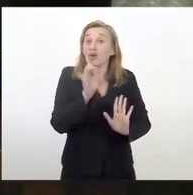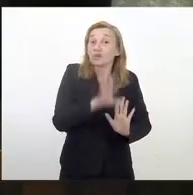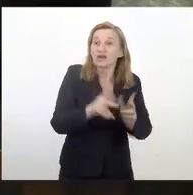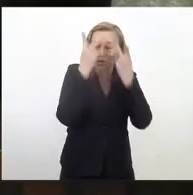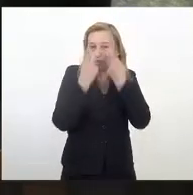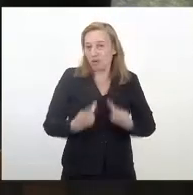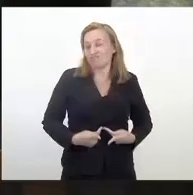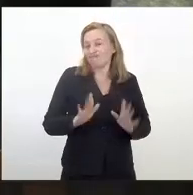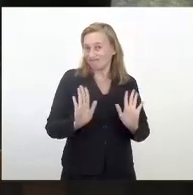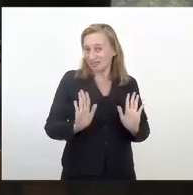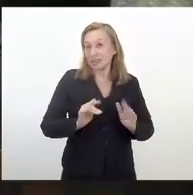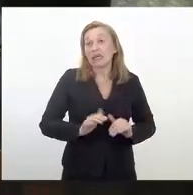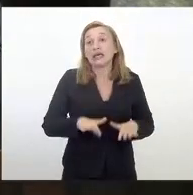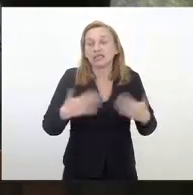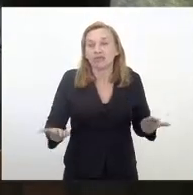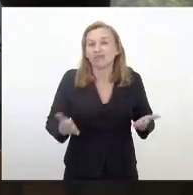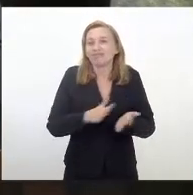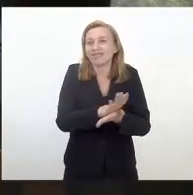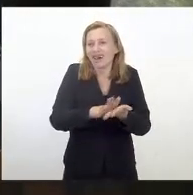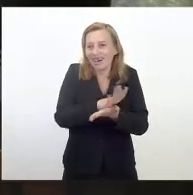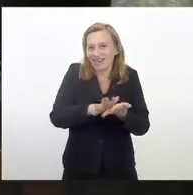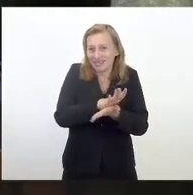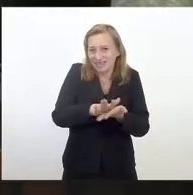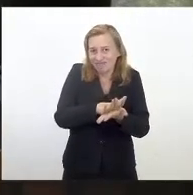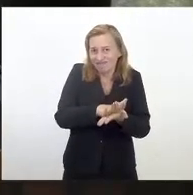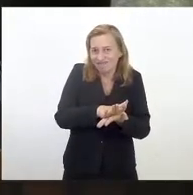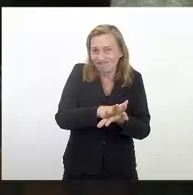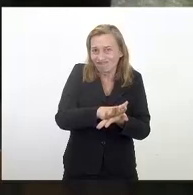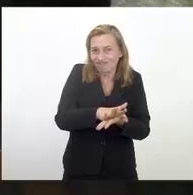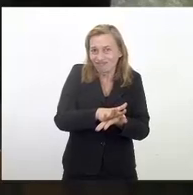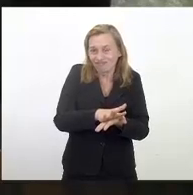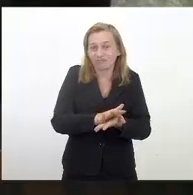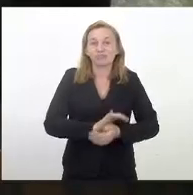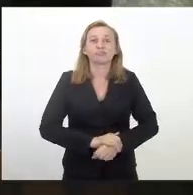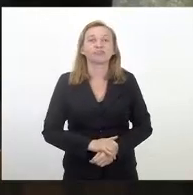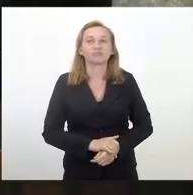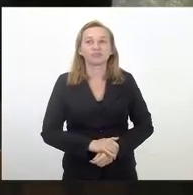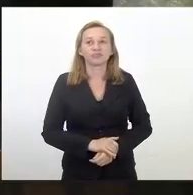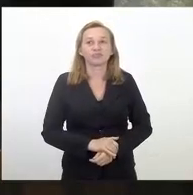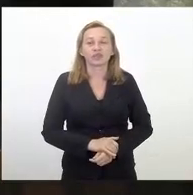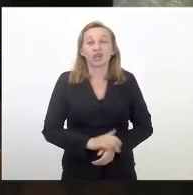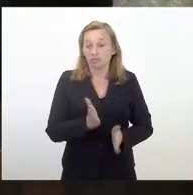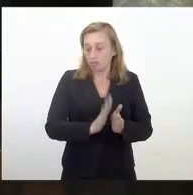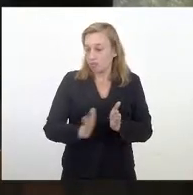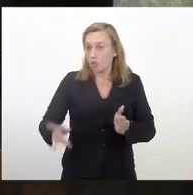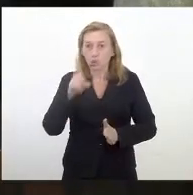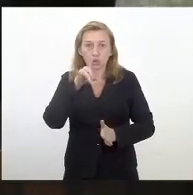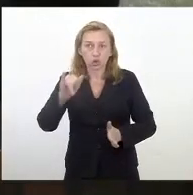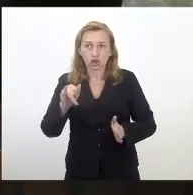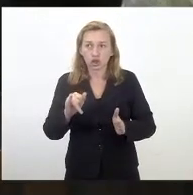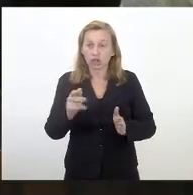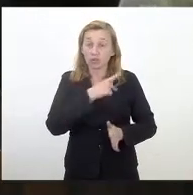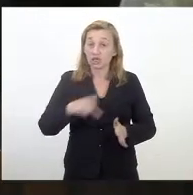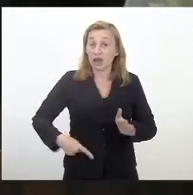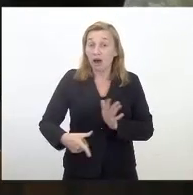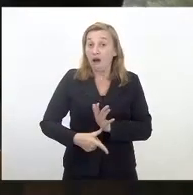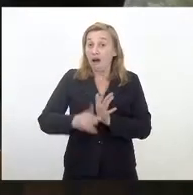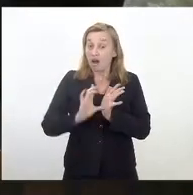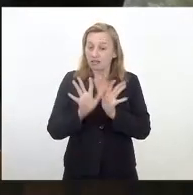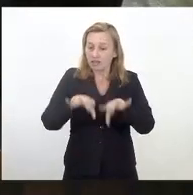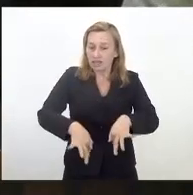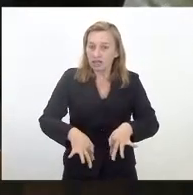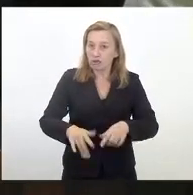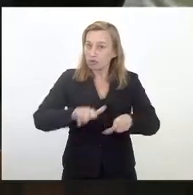humano é o ser humano Então nada mais a tratar na ordem do dia presidência antes de